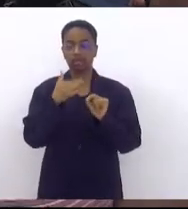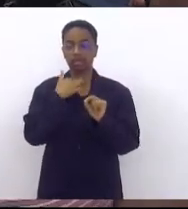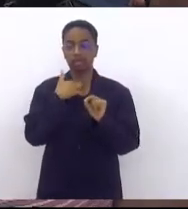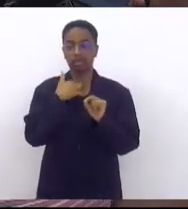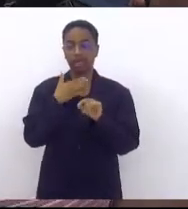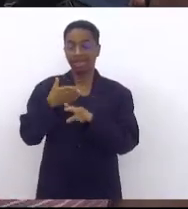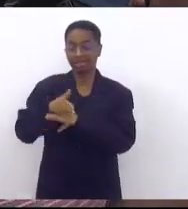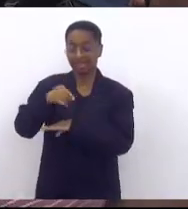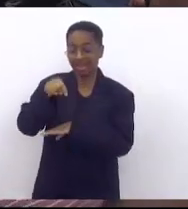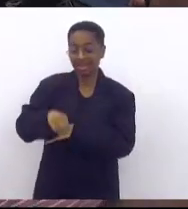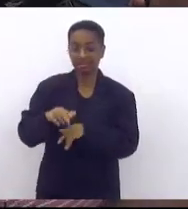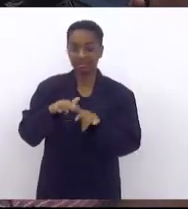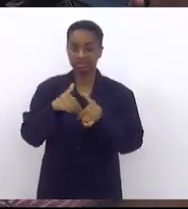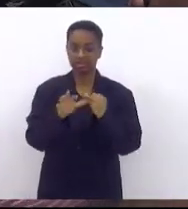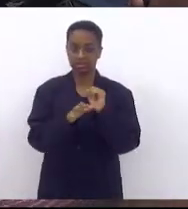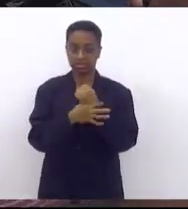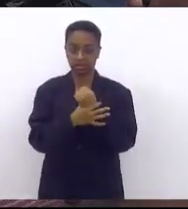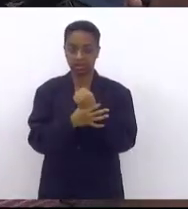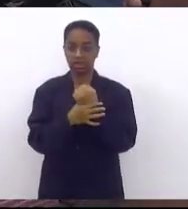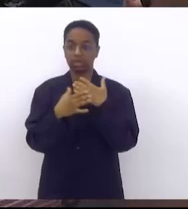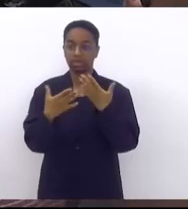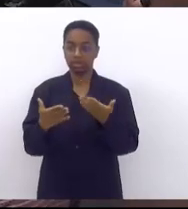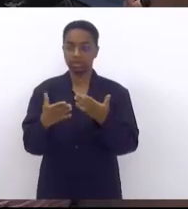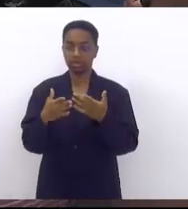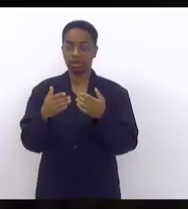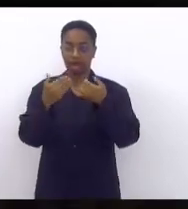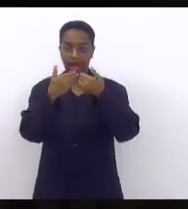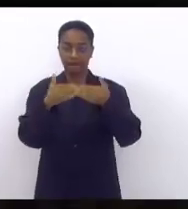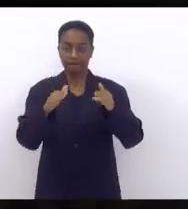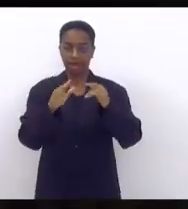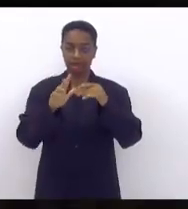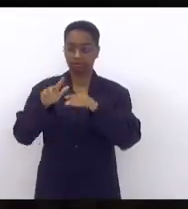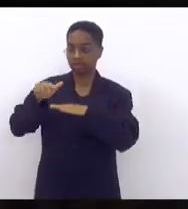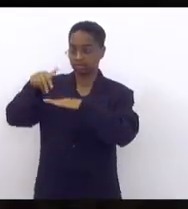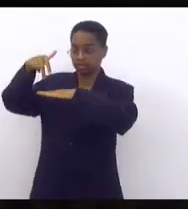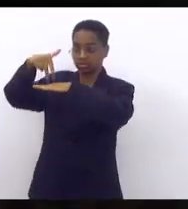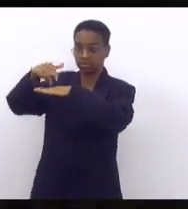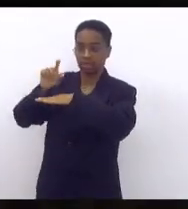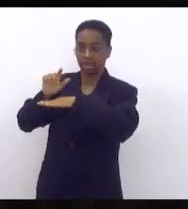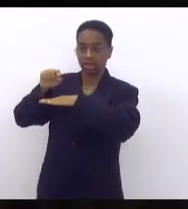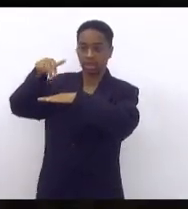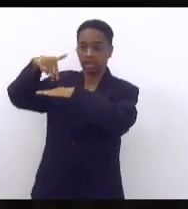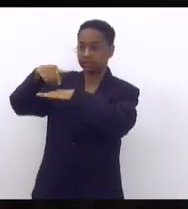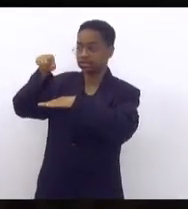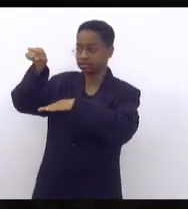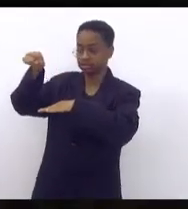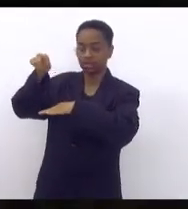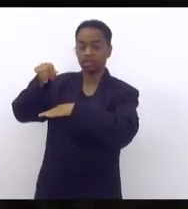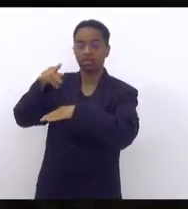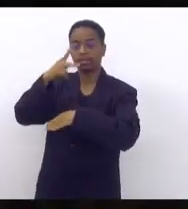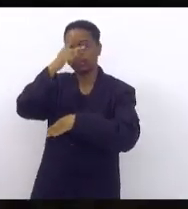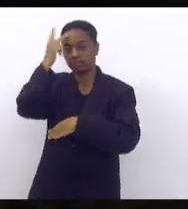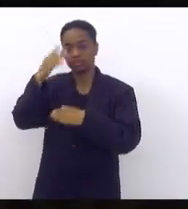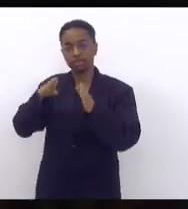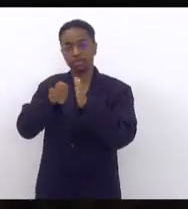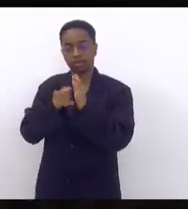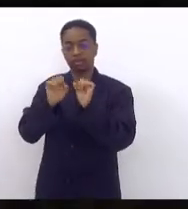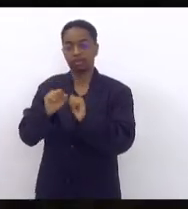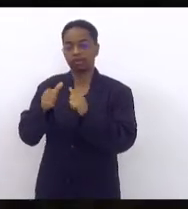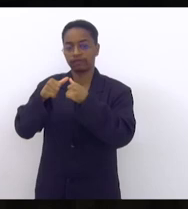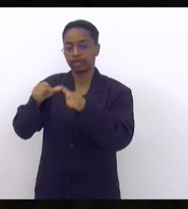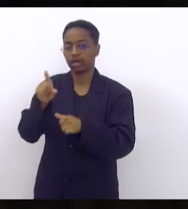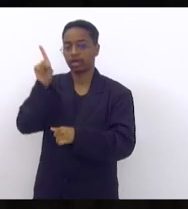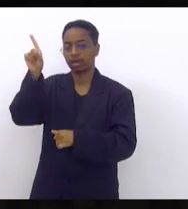pessoas aqui por uma questão de segurança. Então, a galeria está aberta para as próximas pessoas que forem chegando e compondo